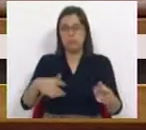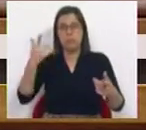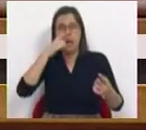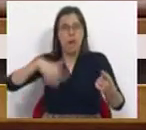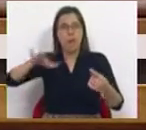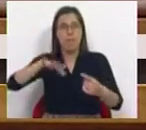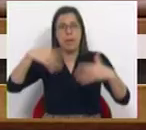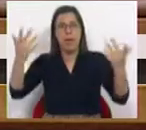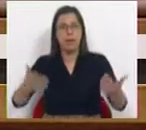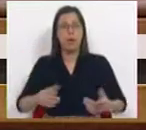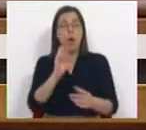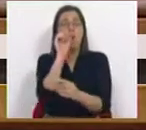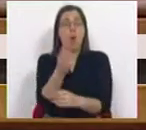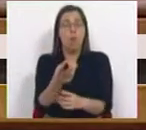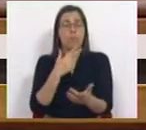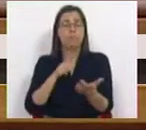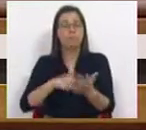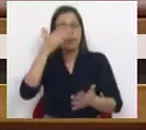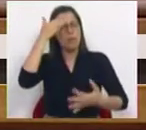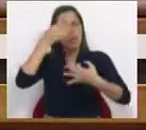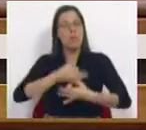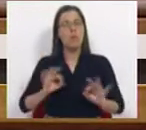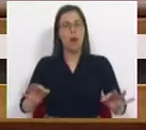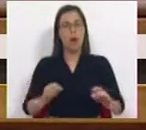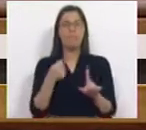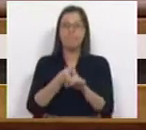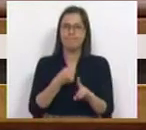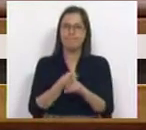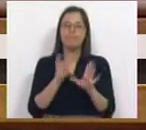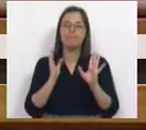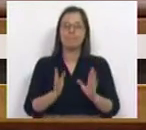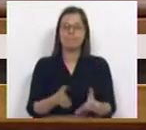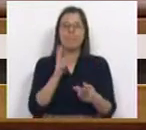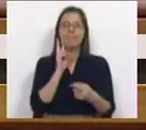razões ambientais ou até por razões morais, o seu combate